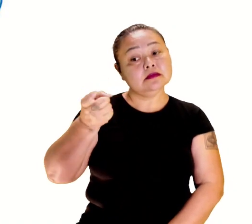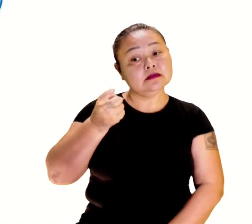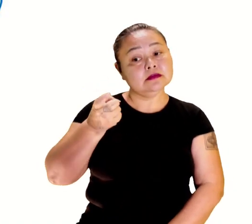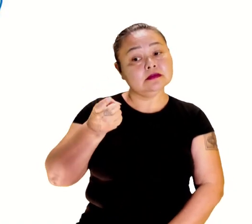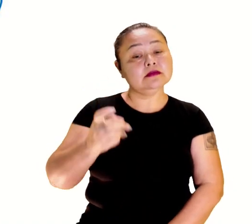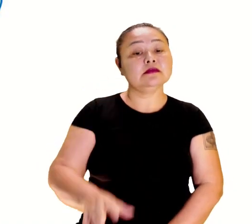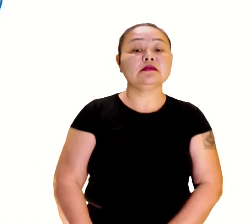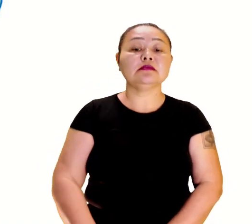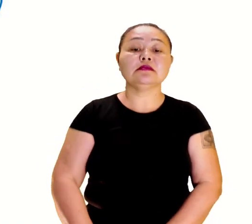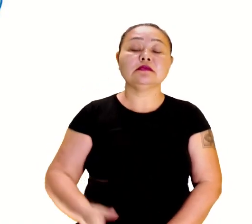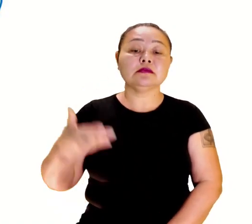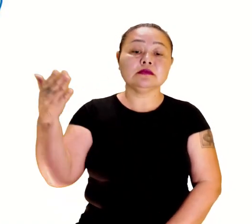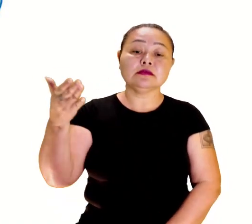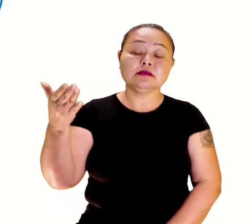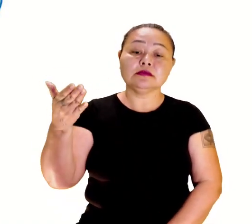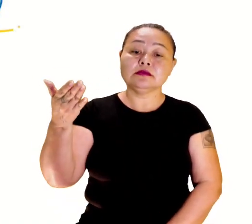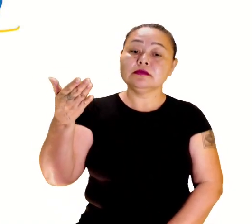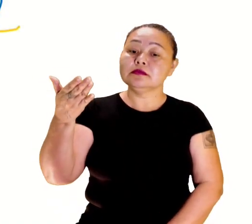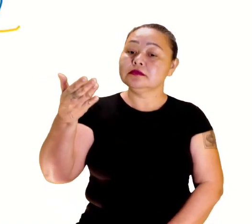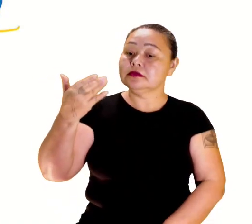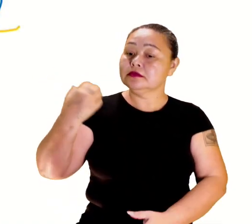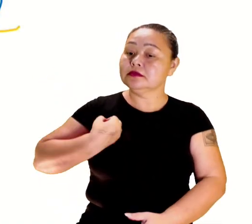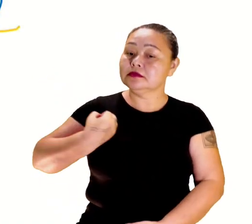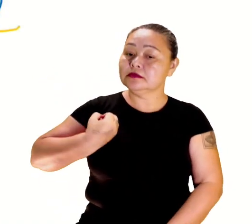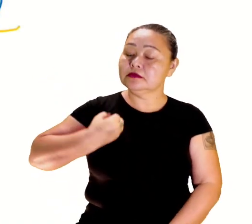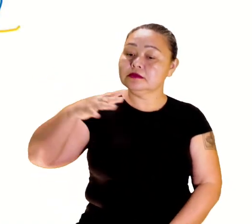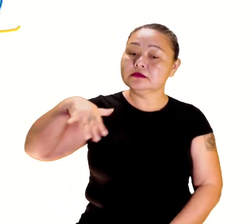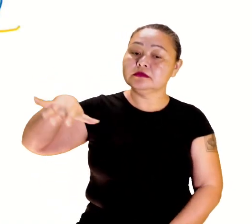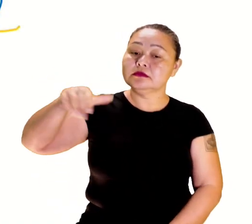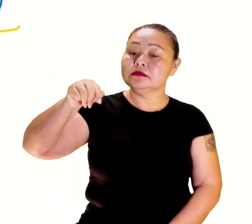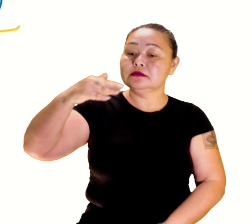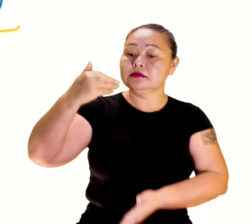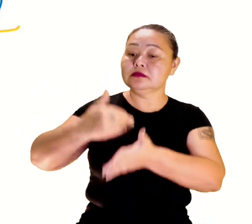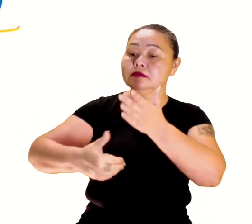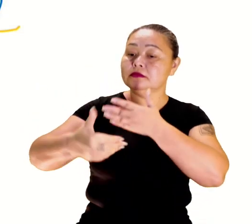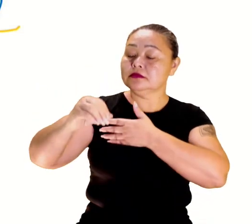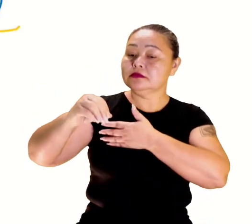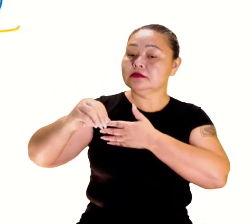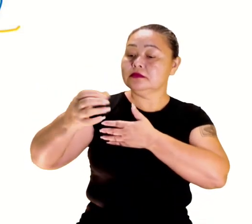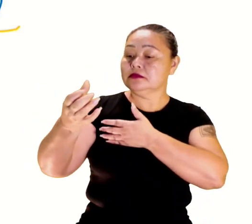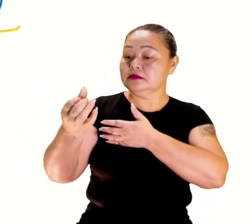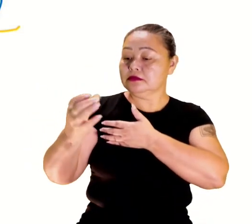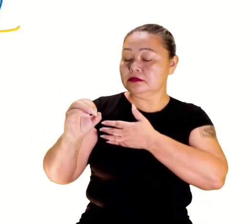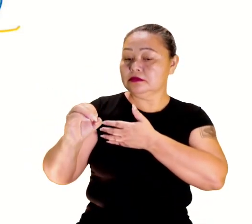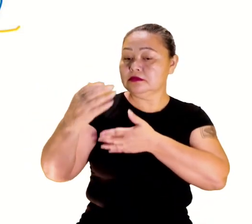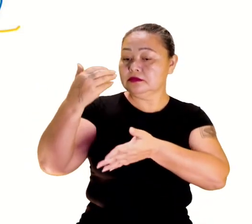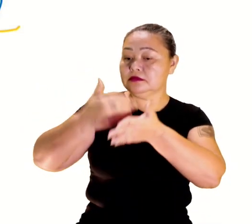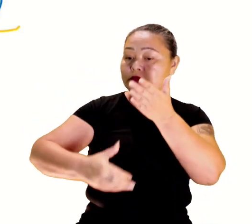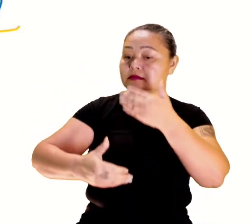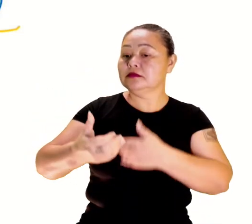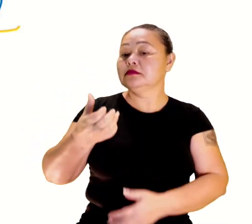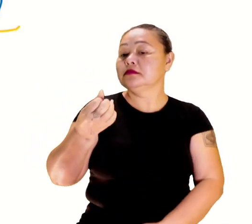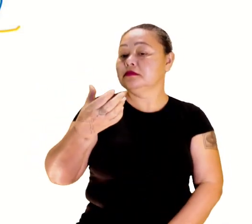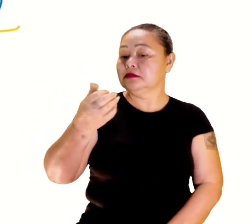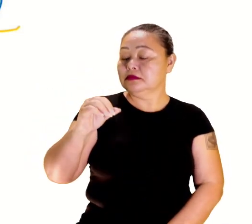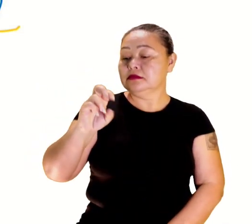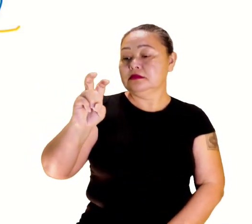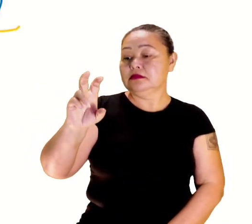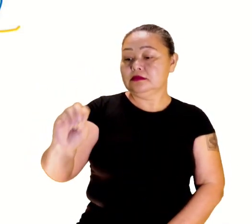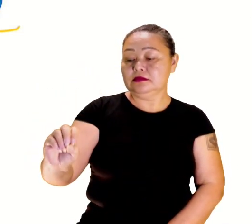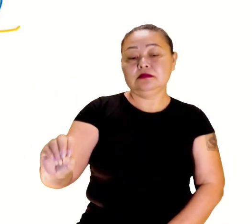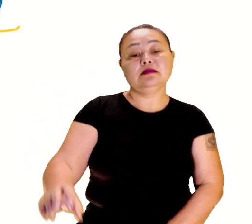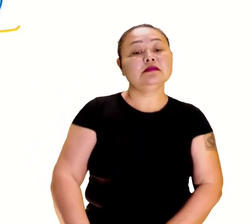5x. E agora vamos resolver a parte numérica aqui, ó. 70 tira 10. Fica 60. 60 tira 10. Fica